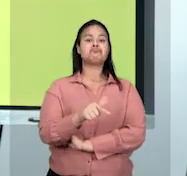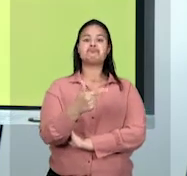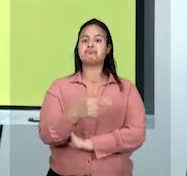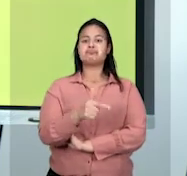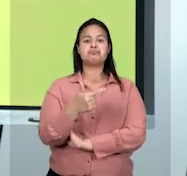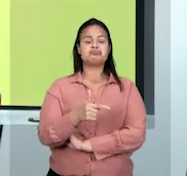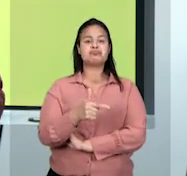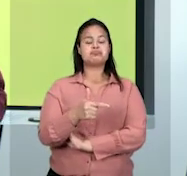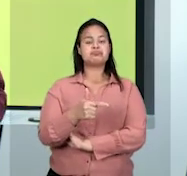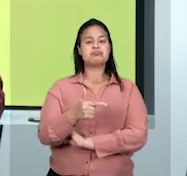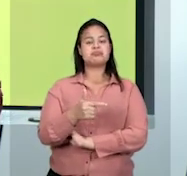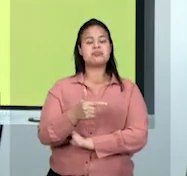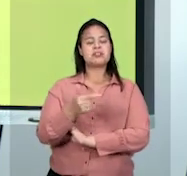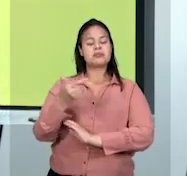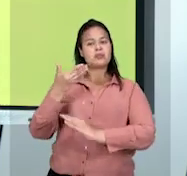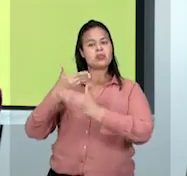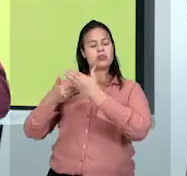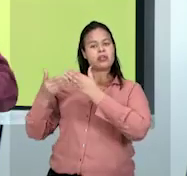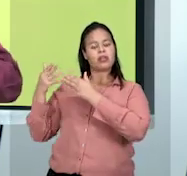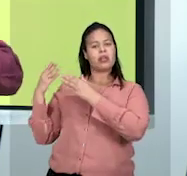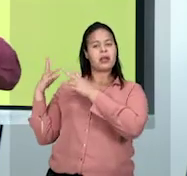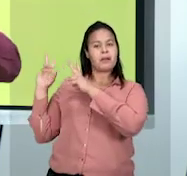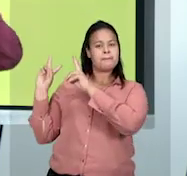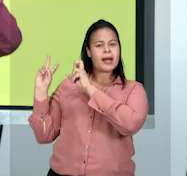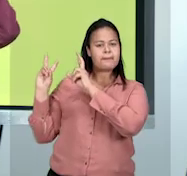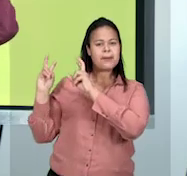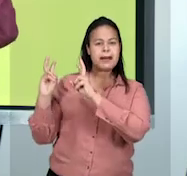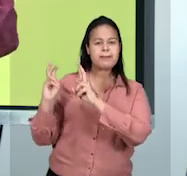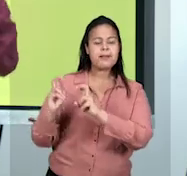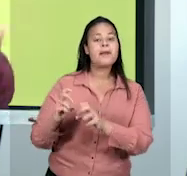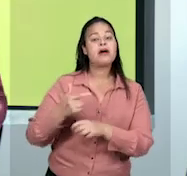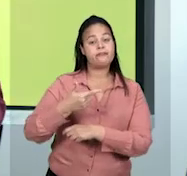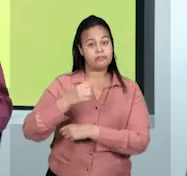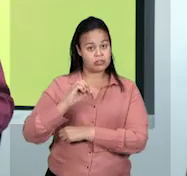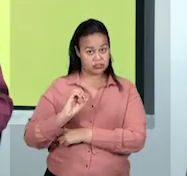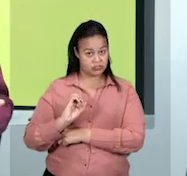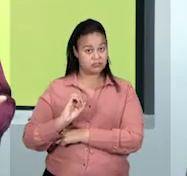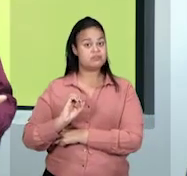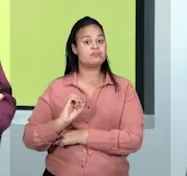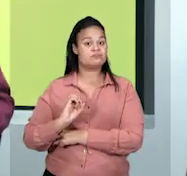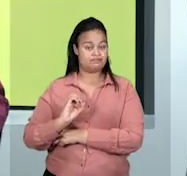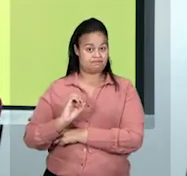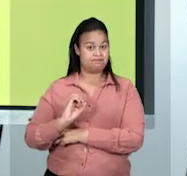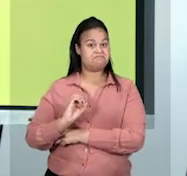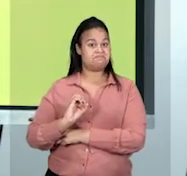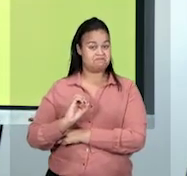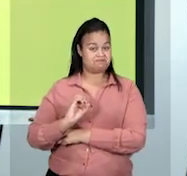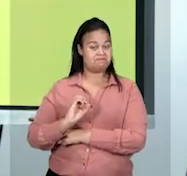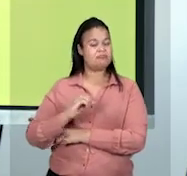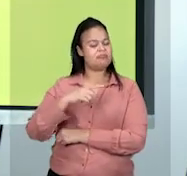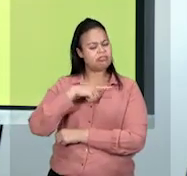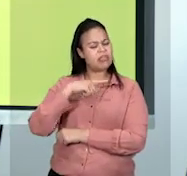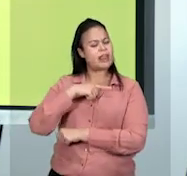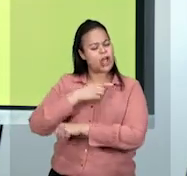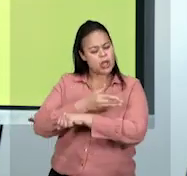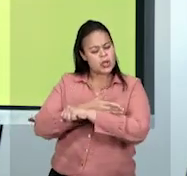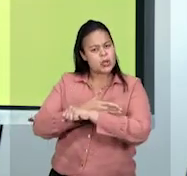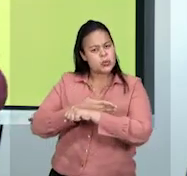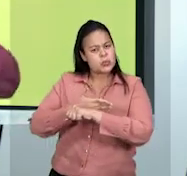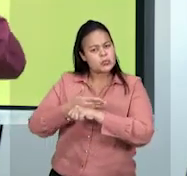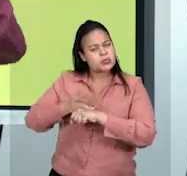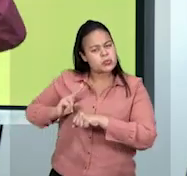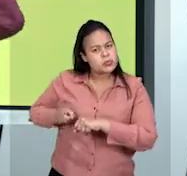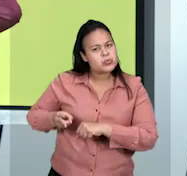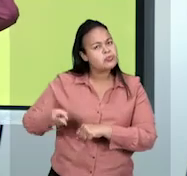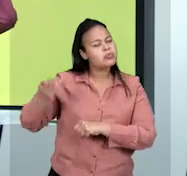do século XX. Nós ainda bebemos muito das fontes antigas,